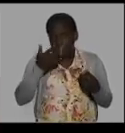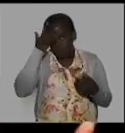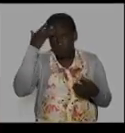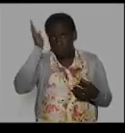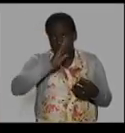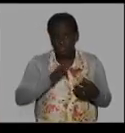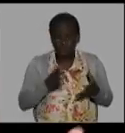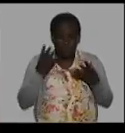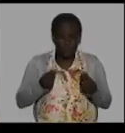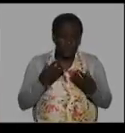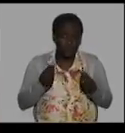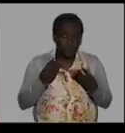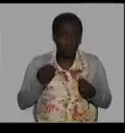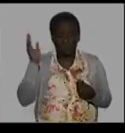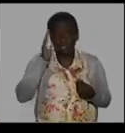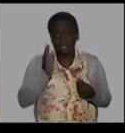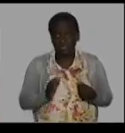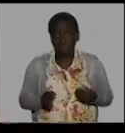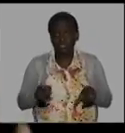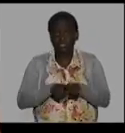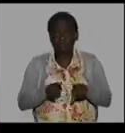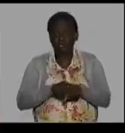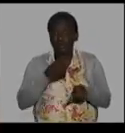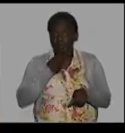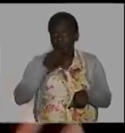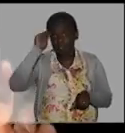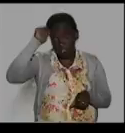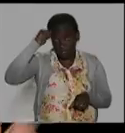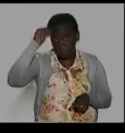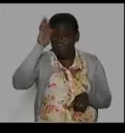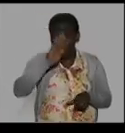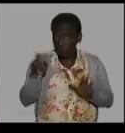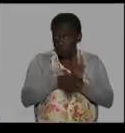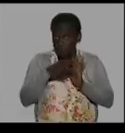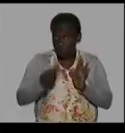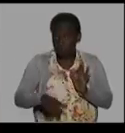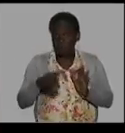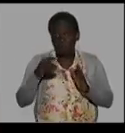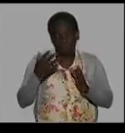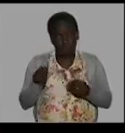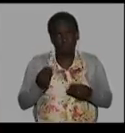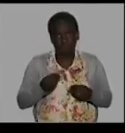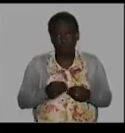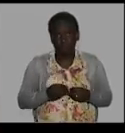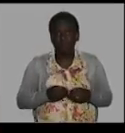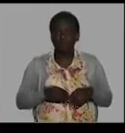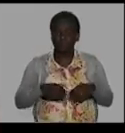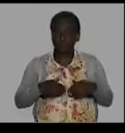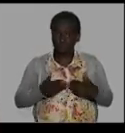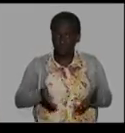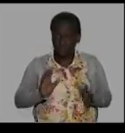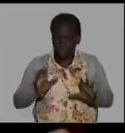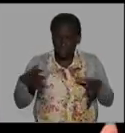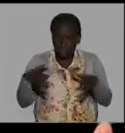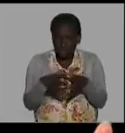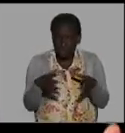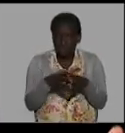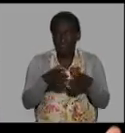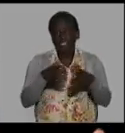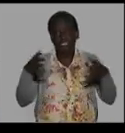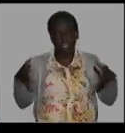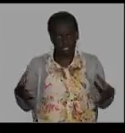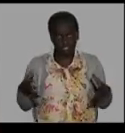muitos brasileiros e muitos homens negros brasileiros em Berlim, muitos. Então era uma